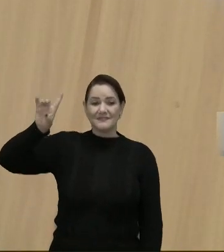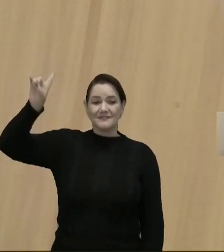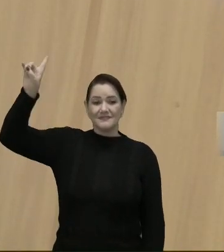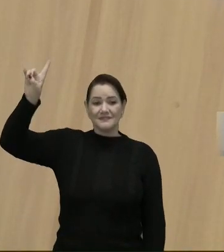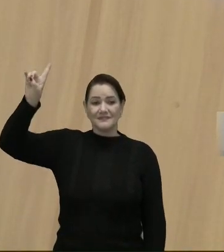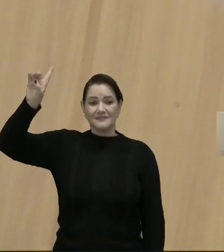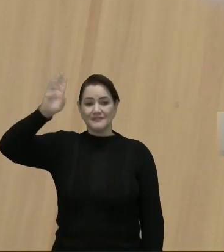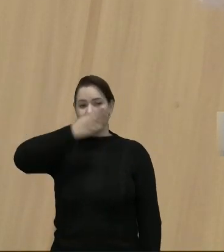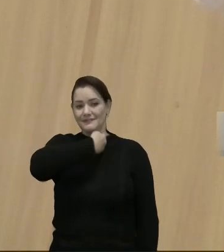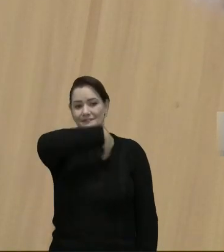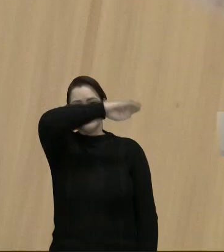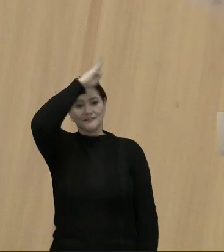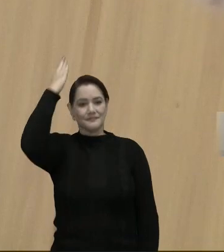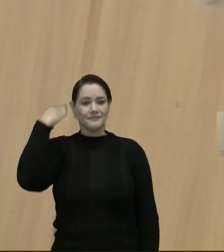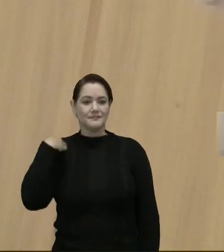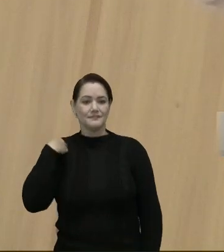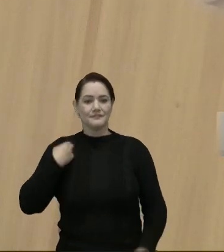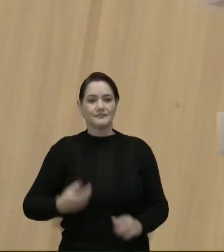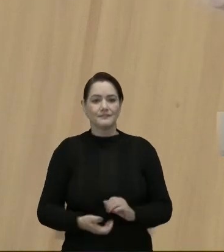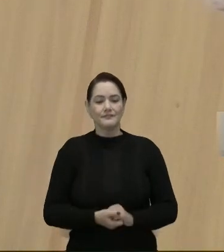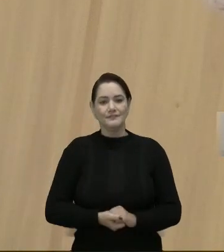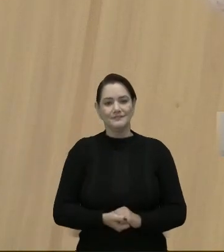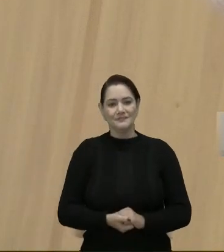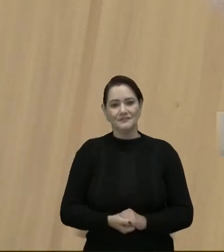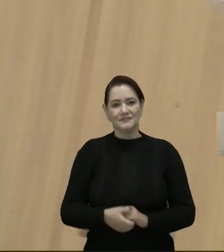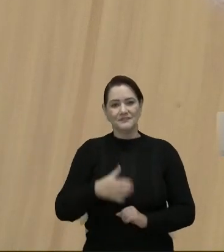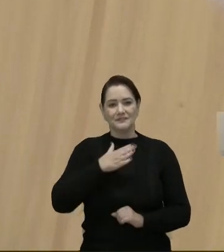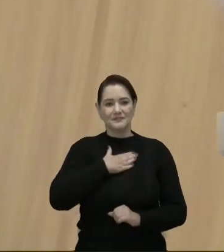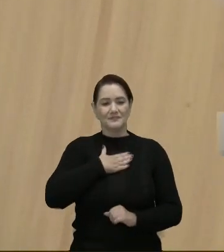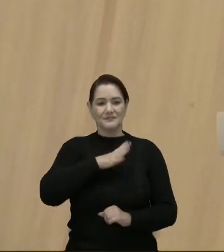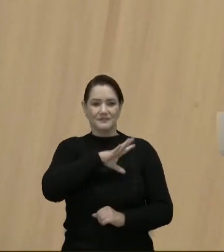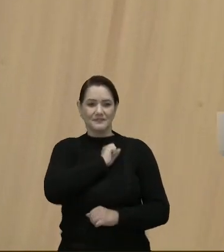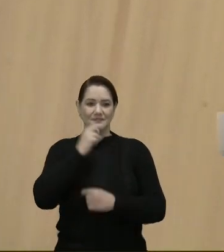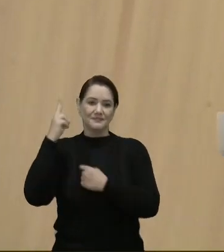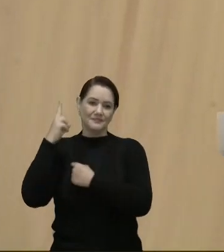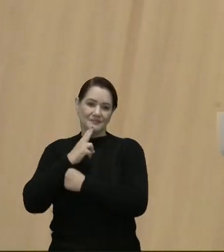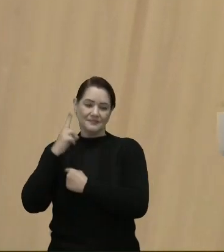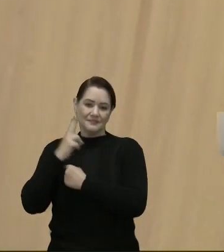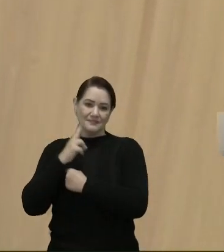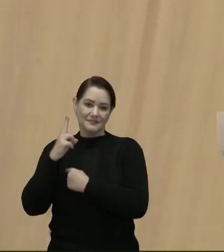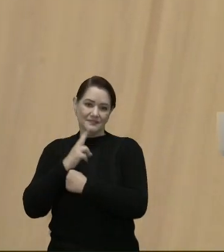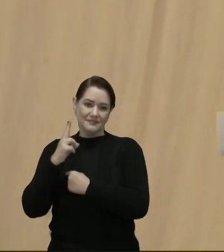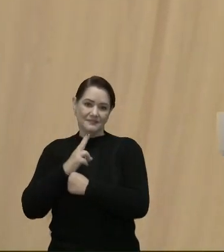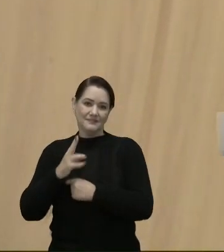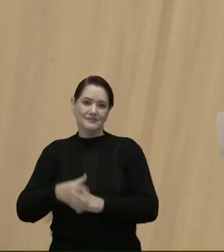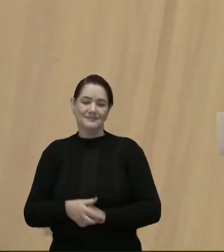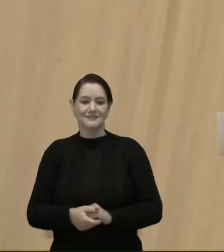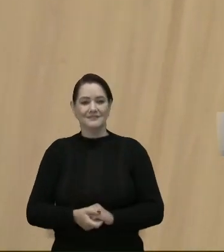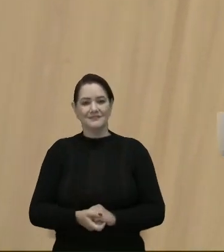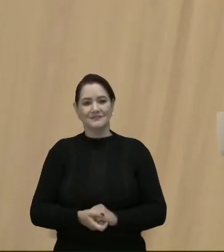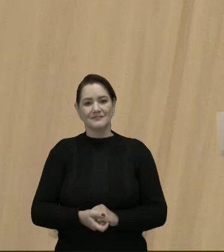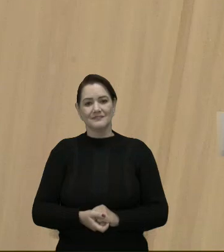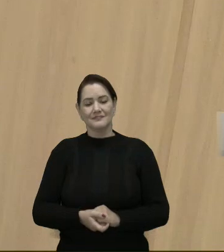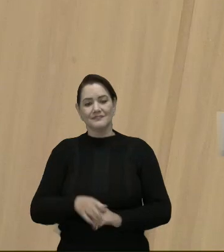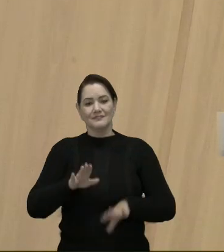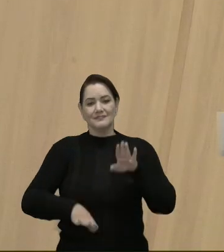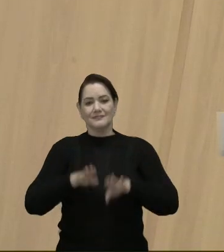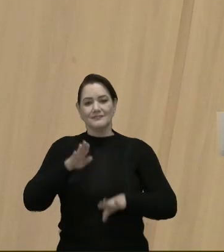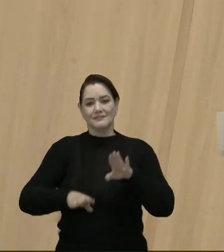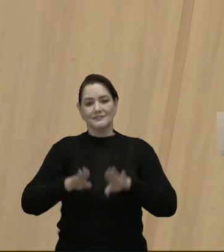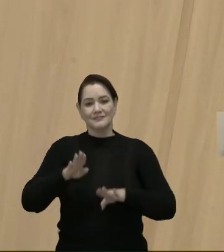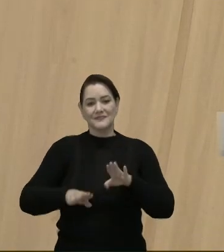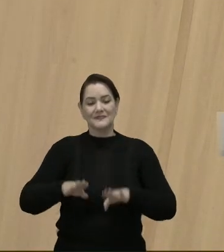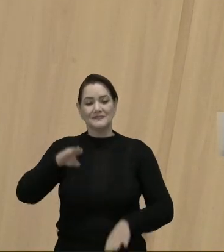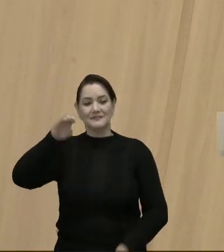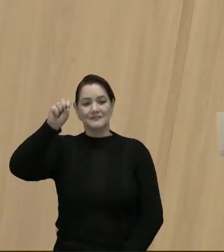Nossa Senhora e a minha amada e protetora, independente de religião, Santa Rita